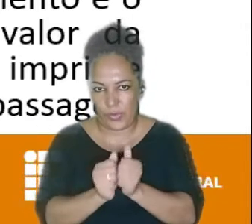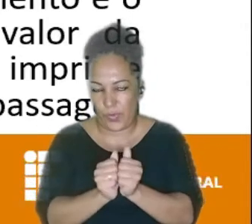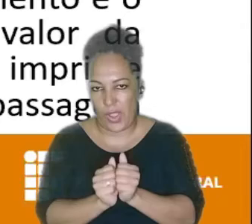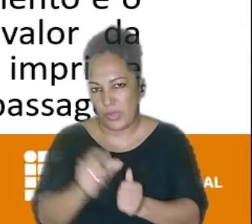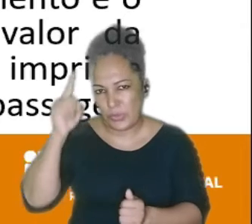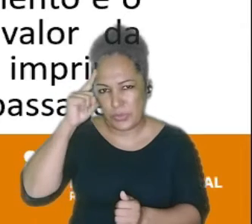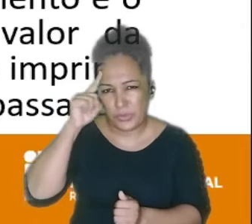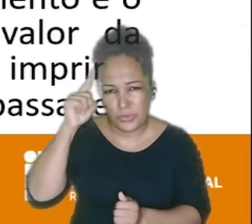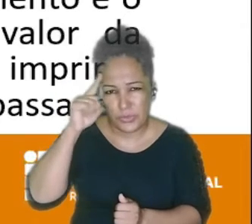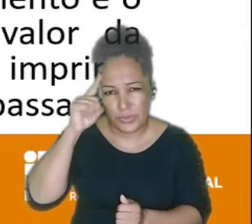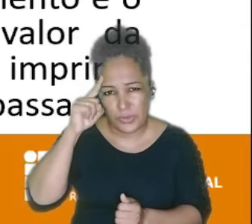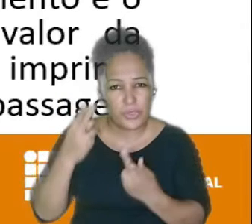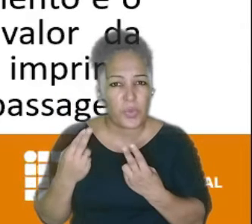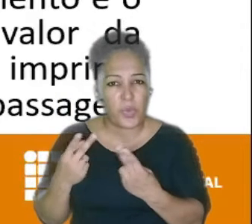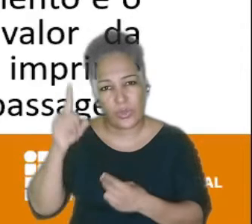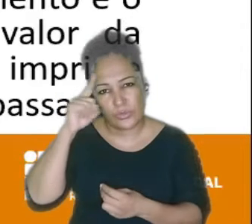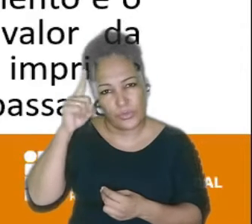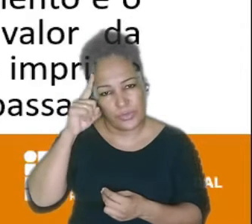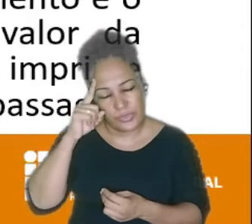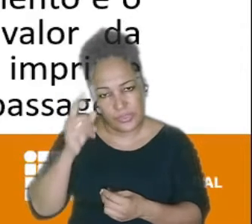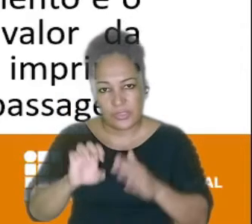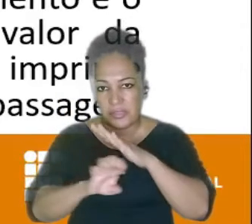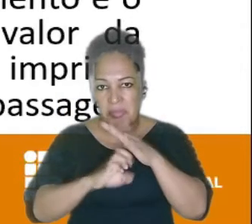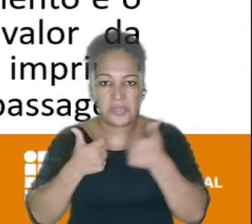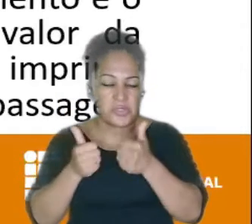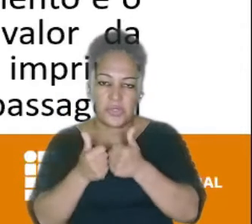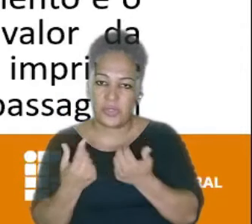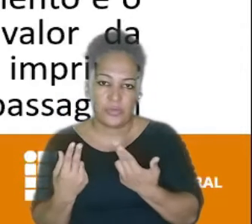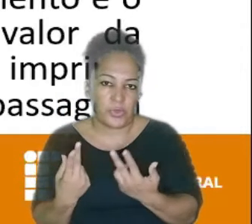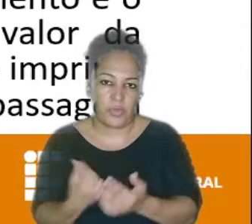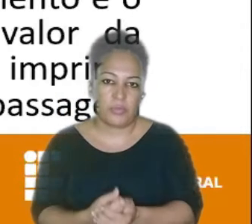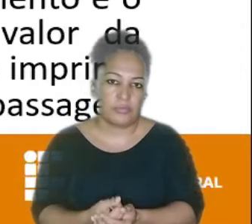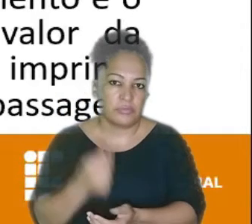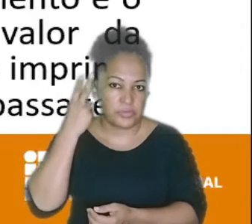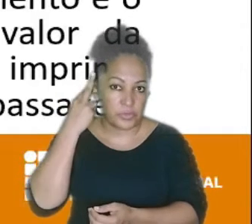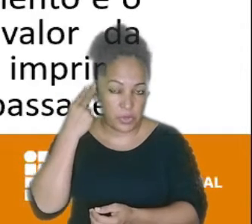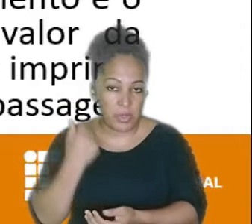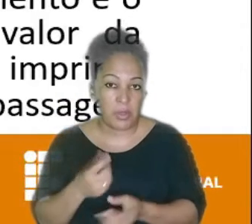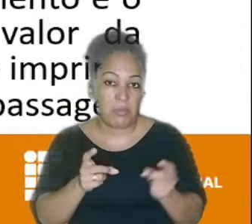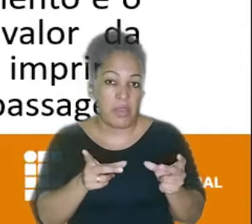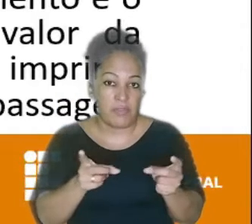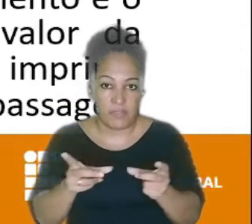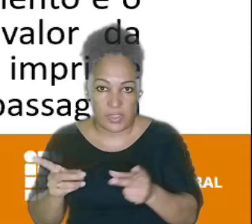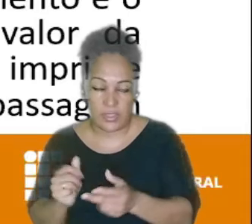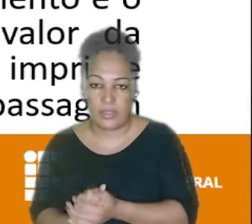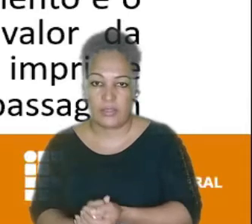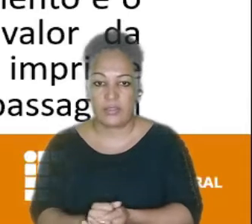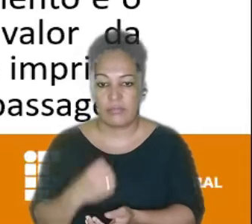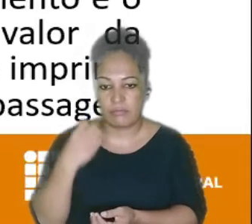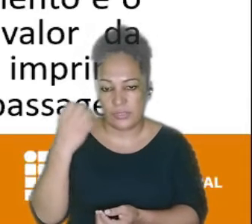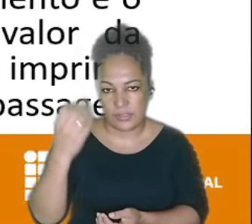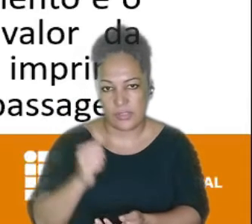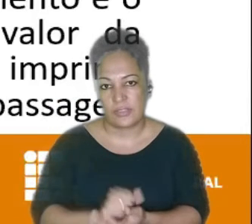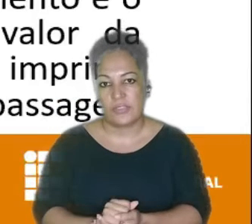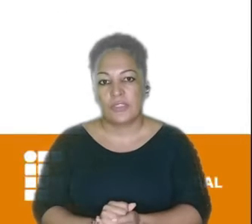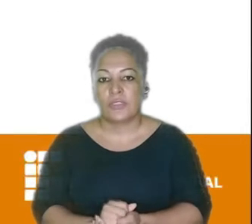né? Diariamente, esse processo que acontece, né, no sistema dele, que é para vender uma